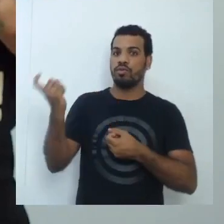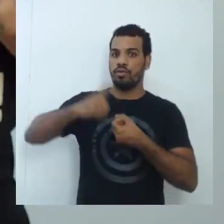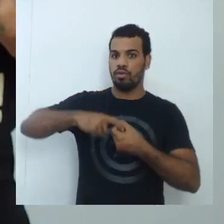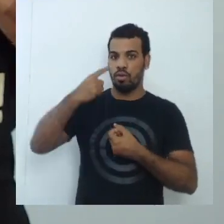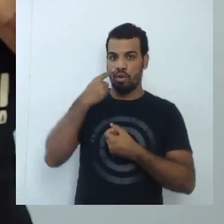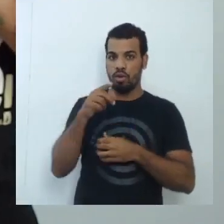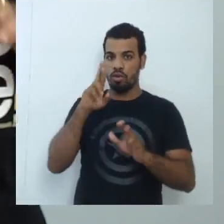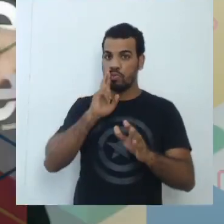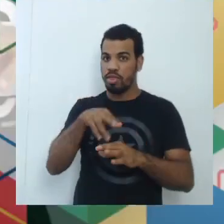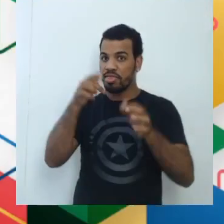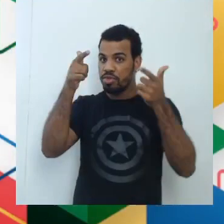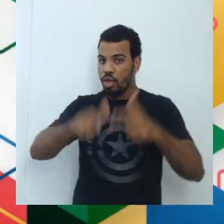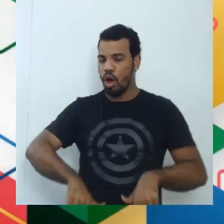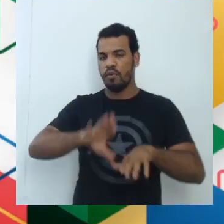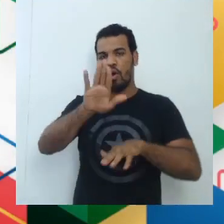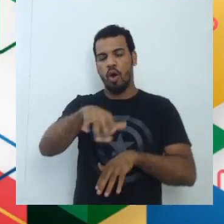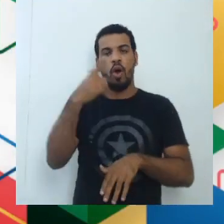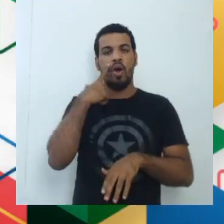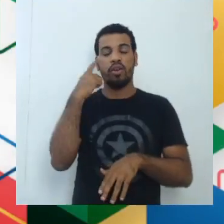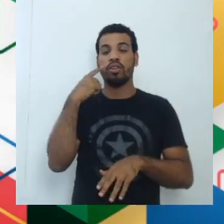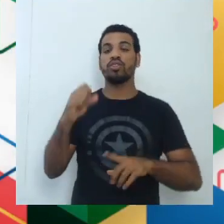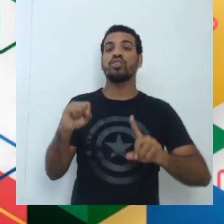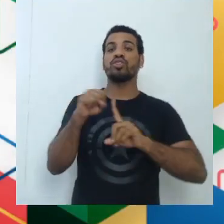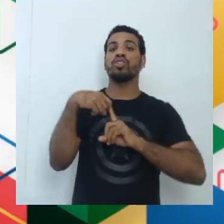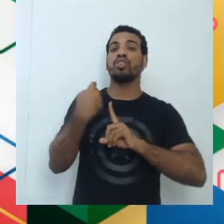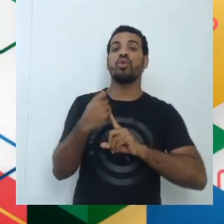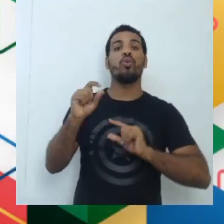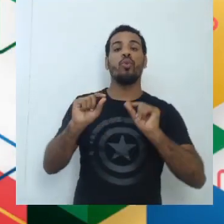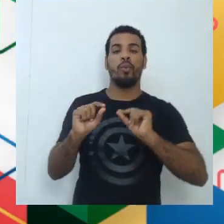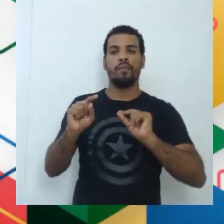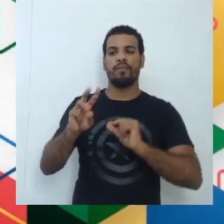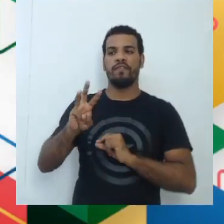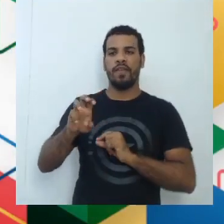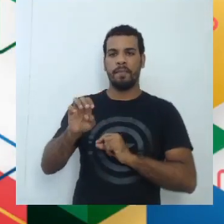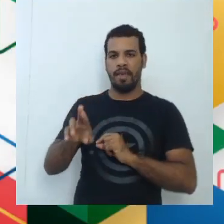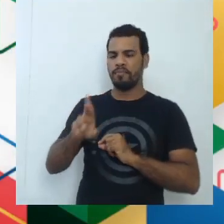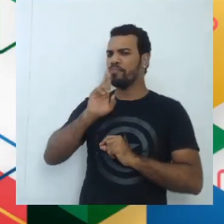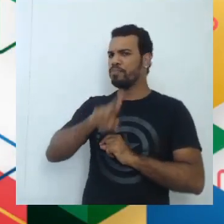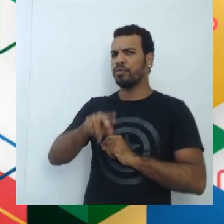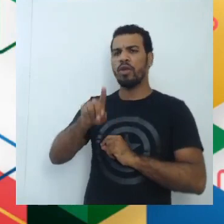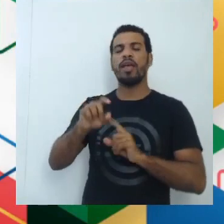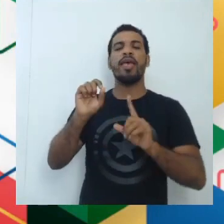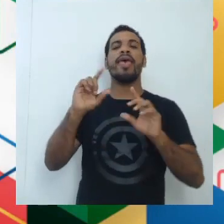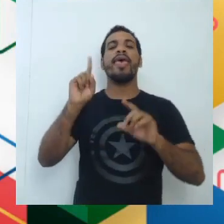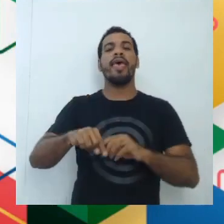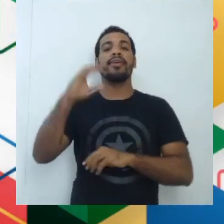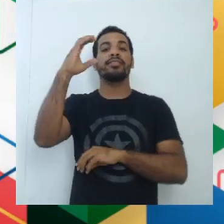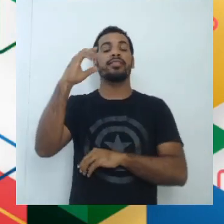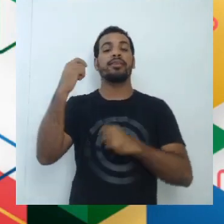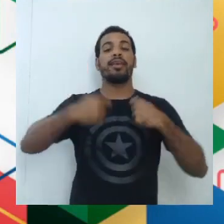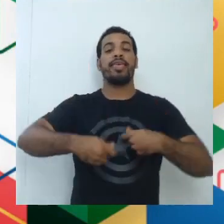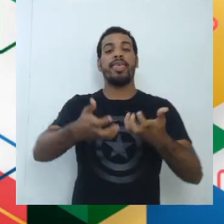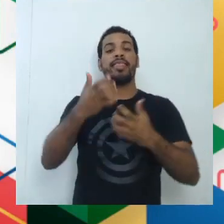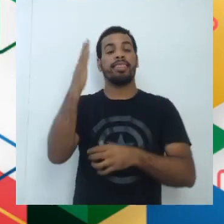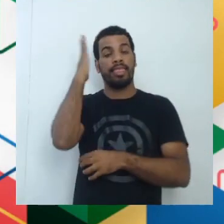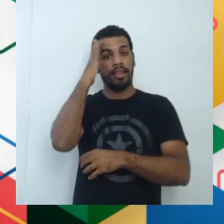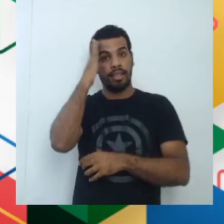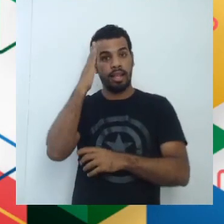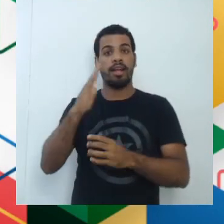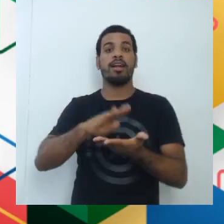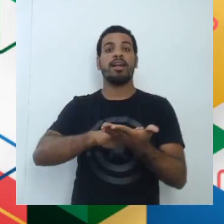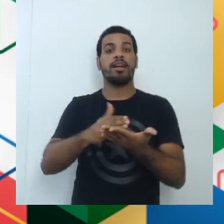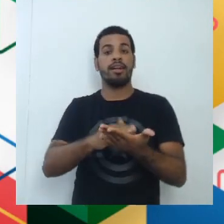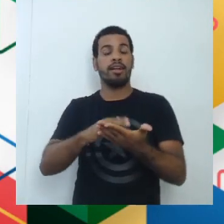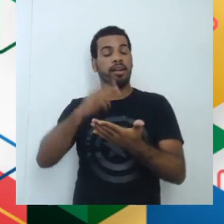questão de novo. Olha só, a sociologia é, para Weber, a ciência que pretende entender,